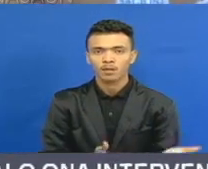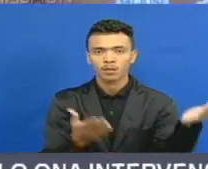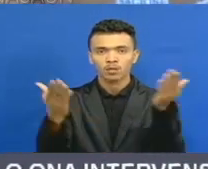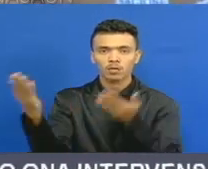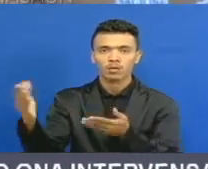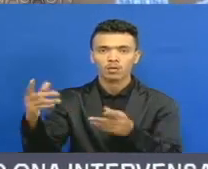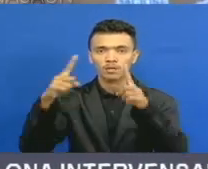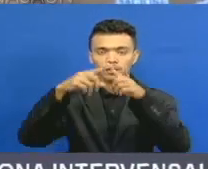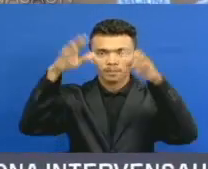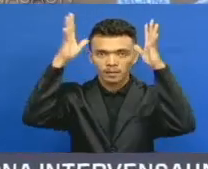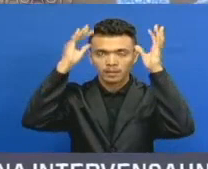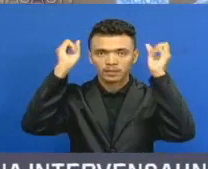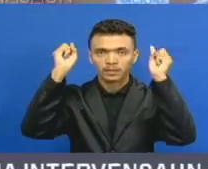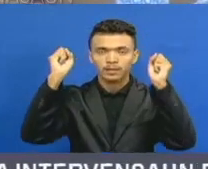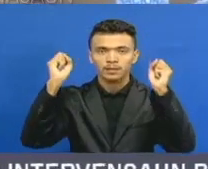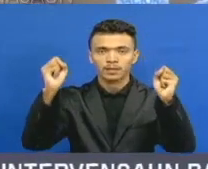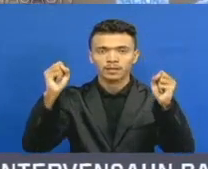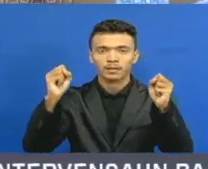da República